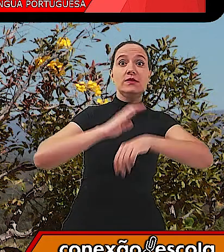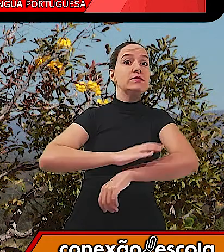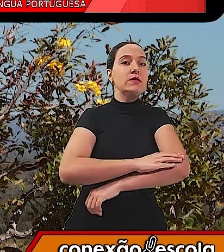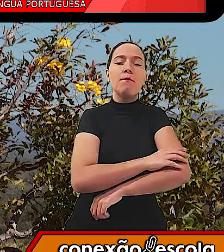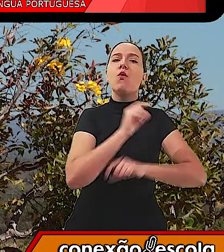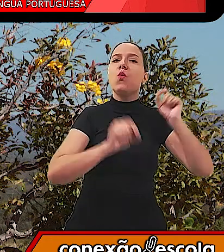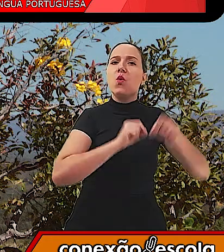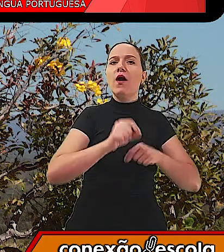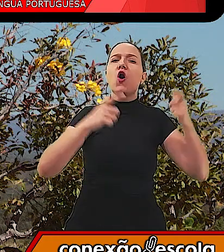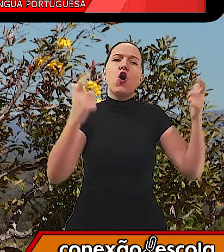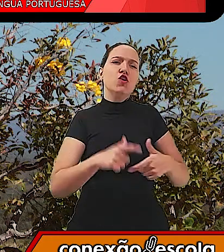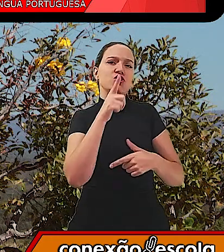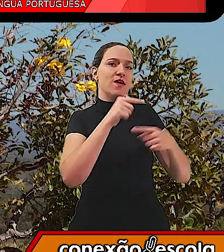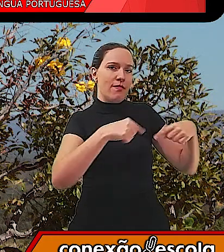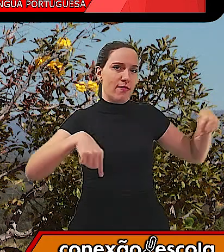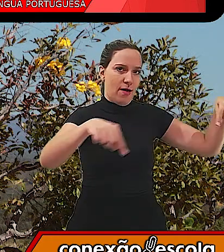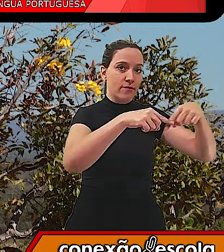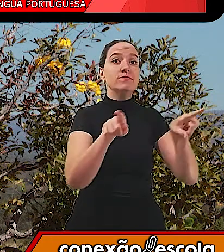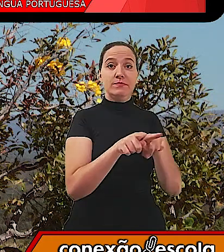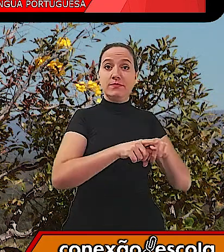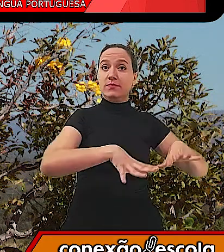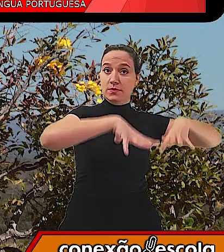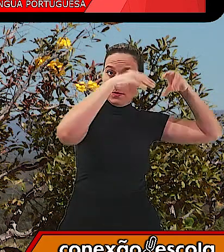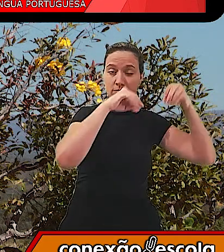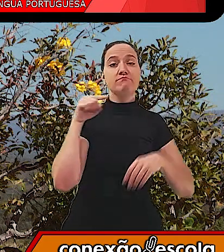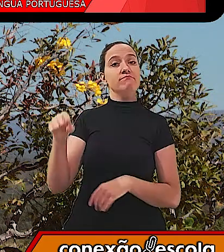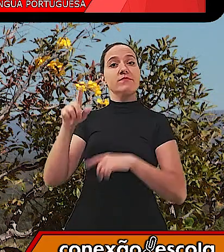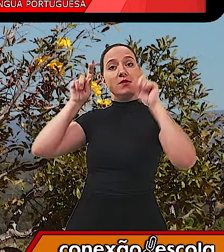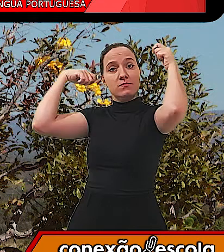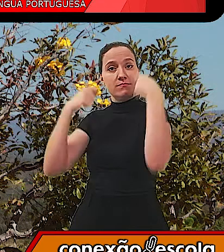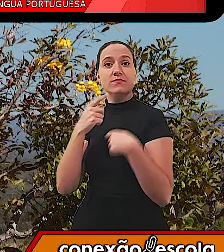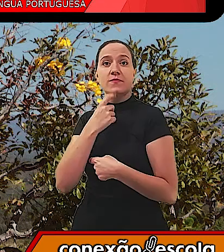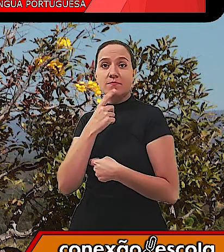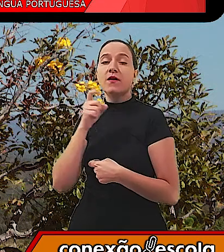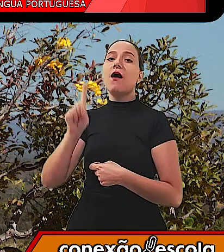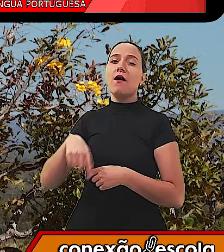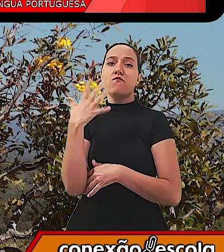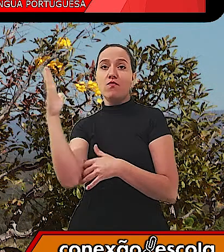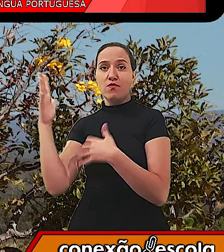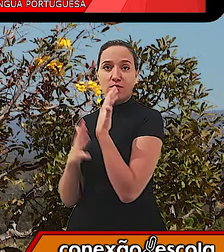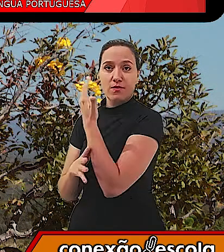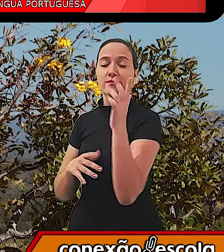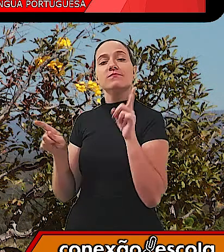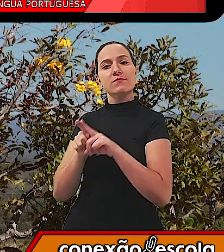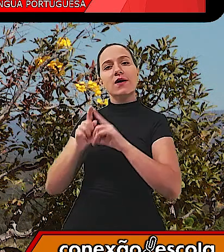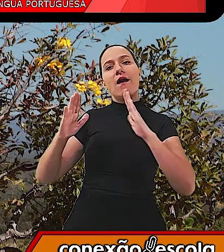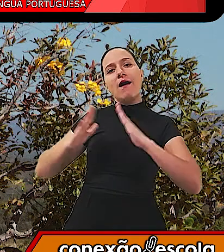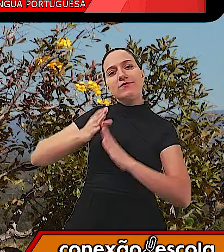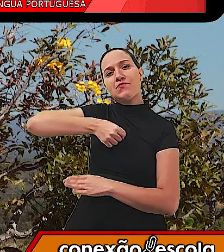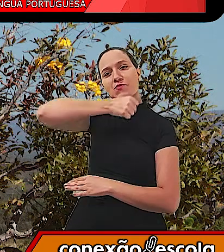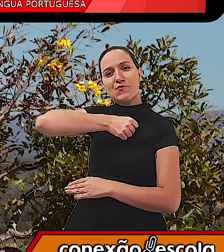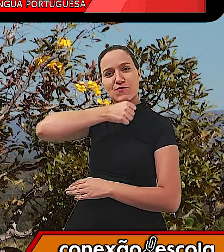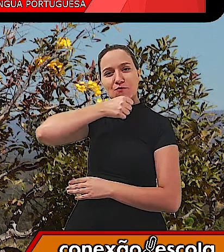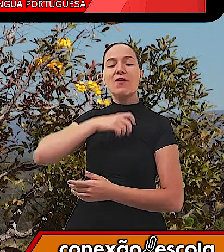lago e no castelo, e o Chapeuzinho Vermelho foi na floresta e na casa da vovó. Então, todas as